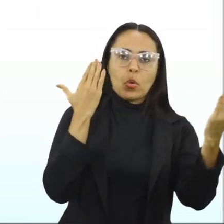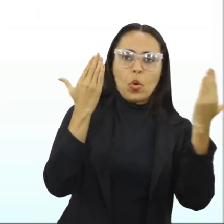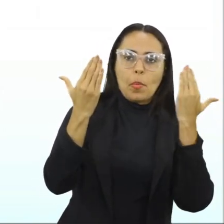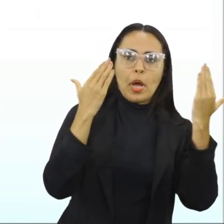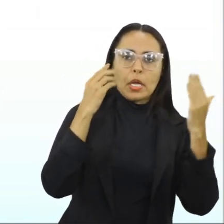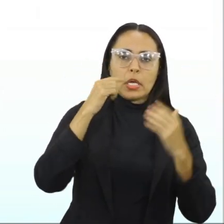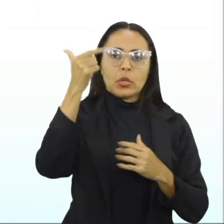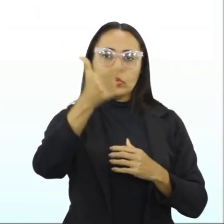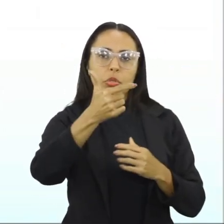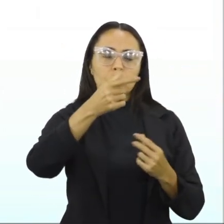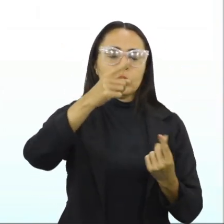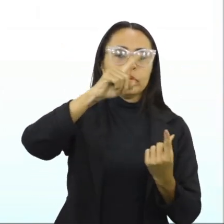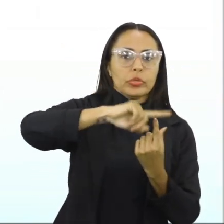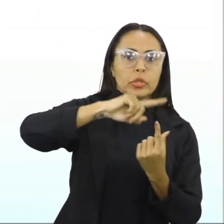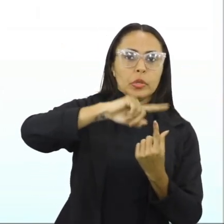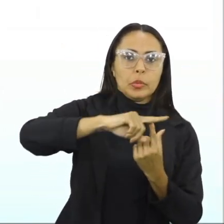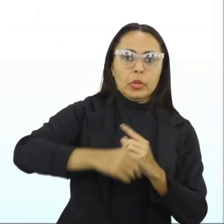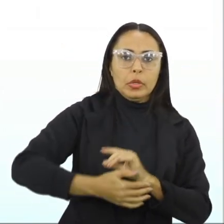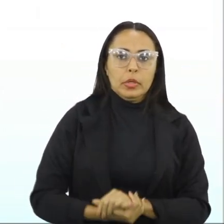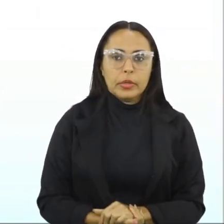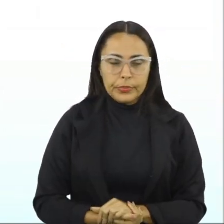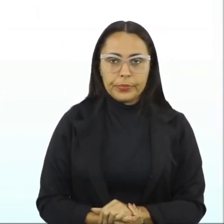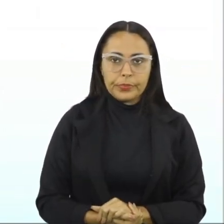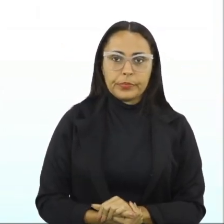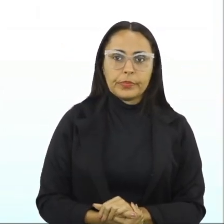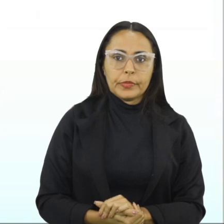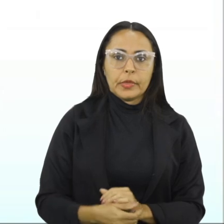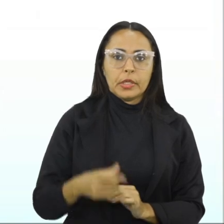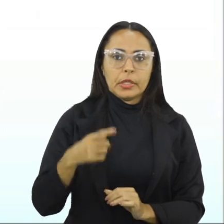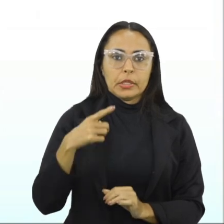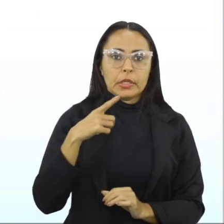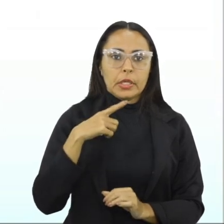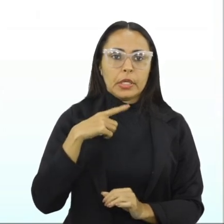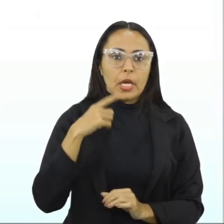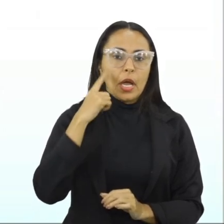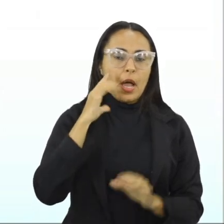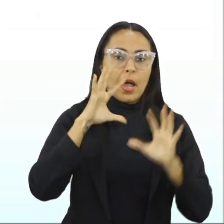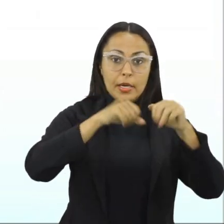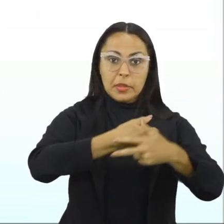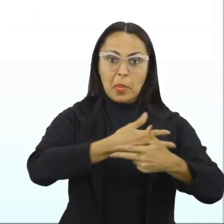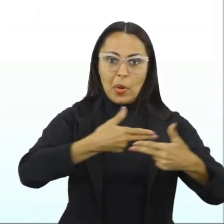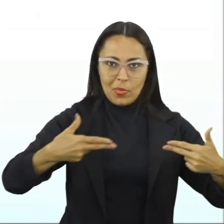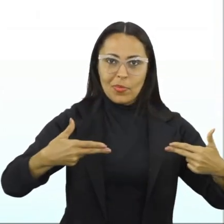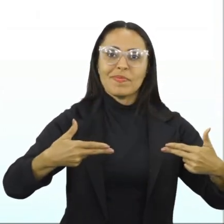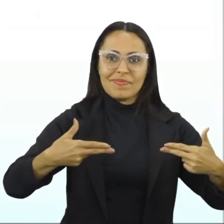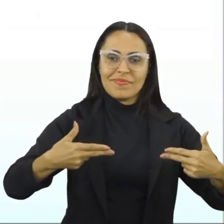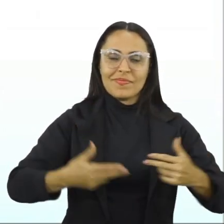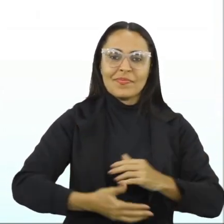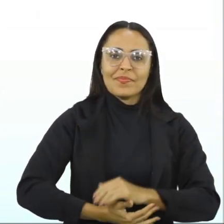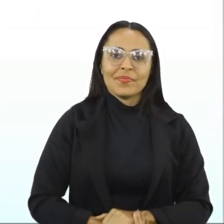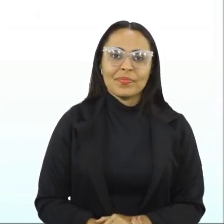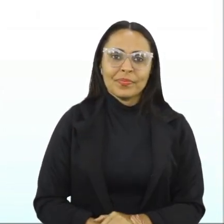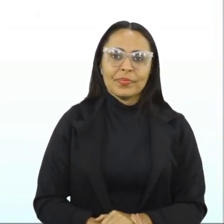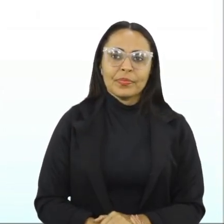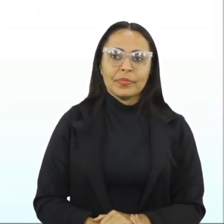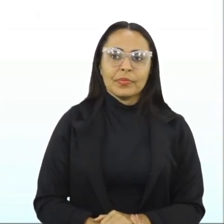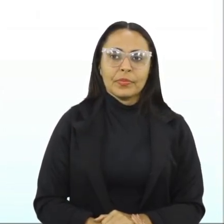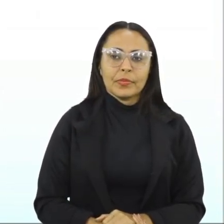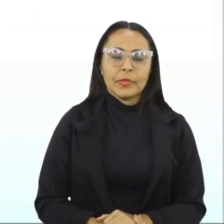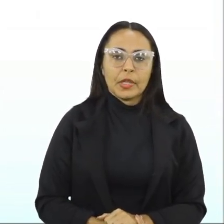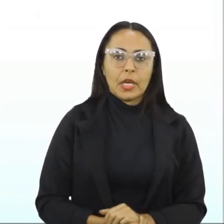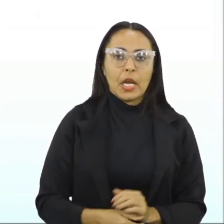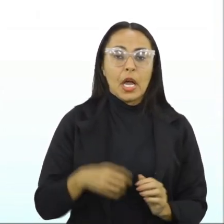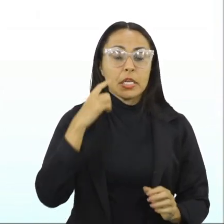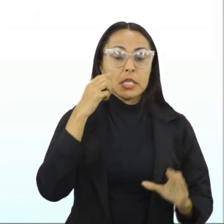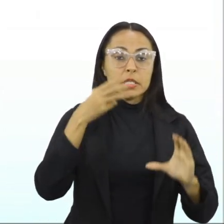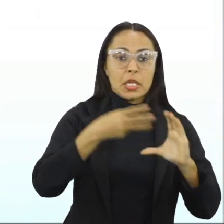comparação de dois tipos de célula. A gente vai ter a célula animal, ou seja,